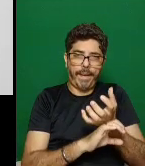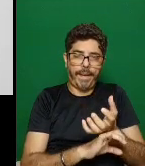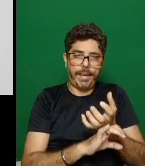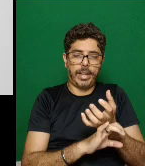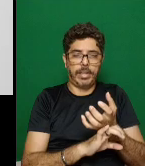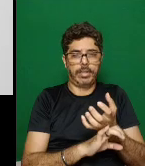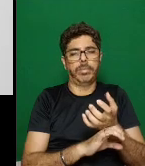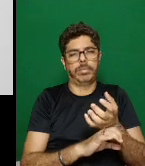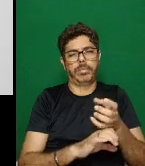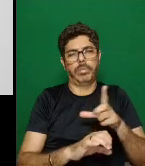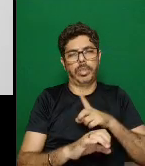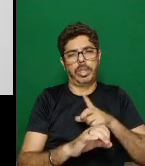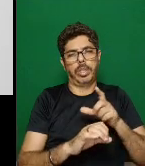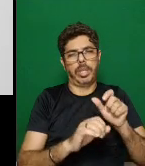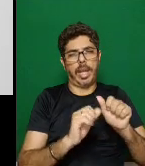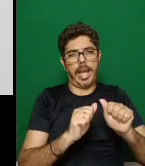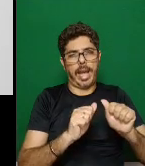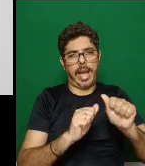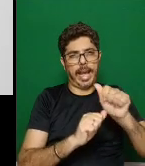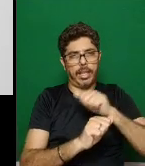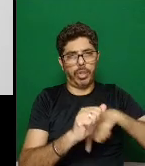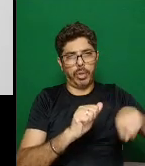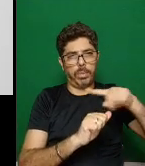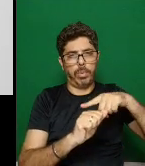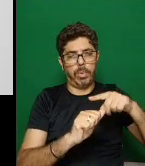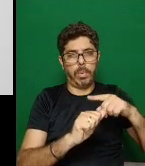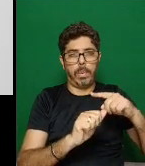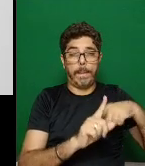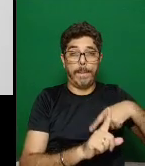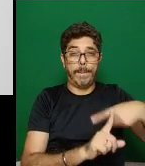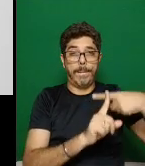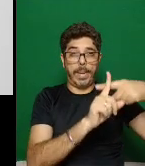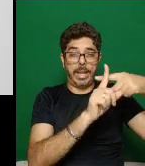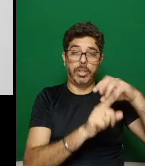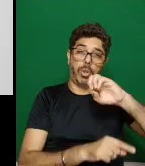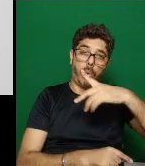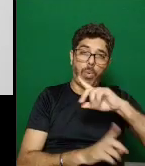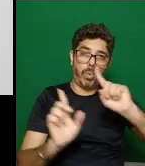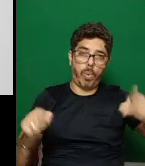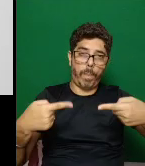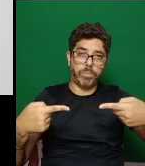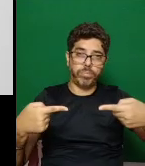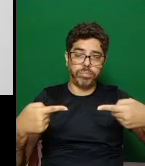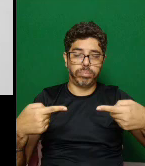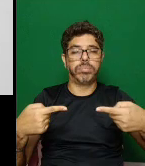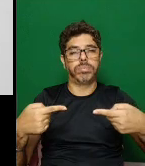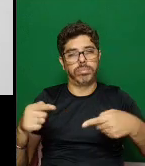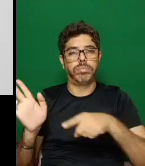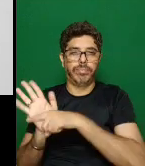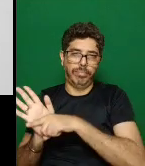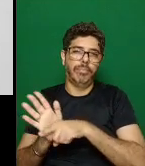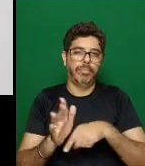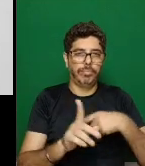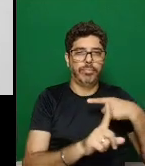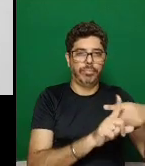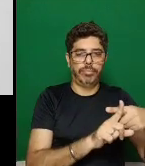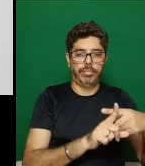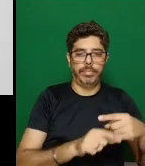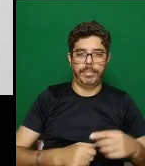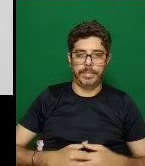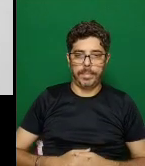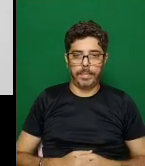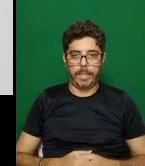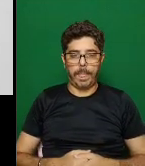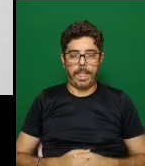cargas maiores que de outros e muitas vezes até de sinais opostos. Essas cargas sobre cada átomo de uma molécula